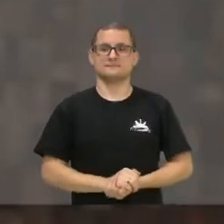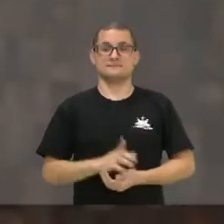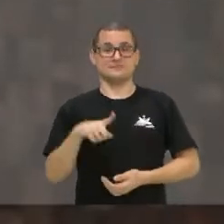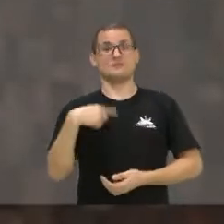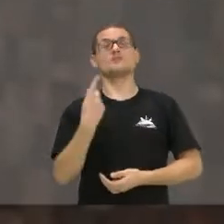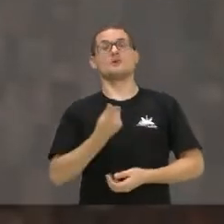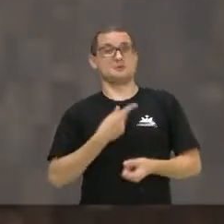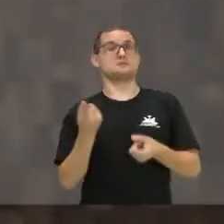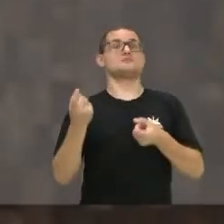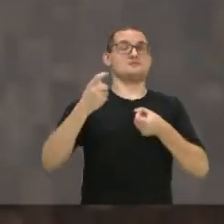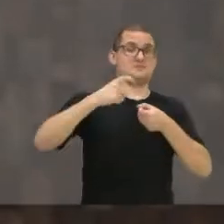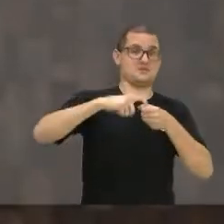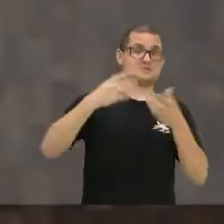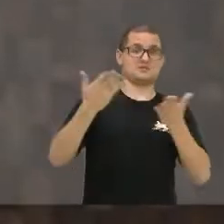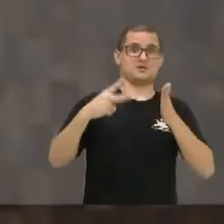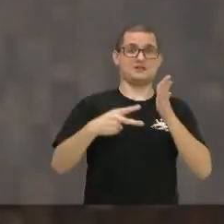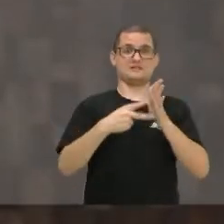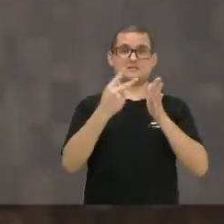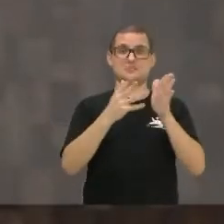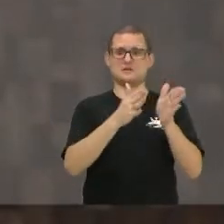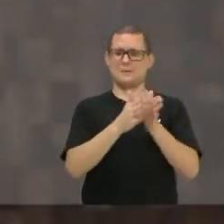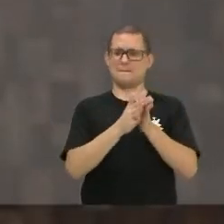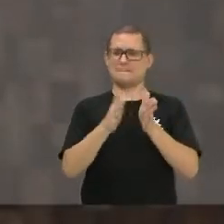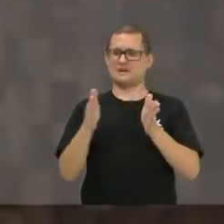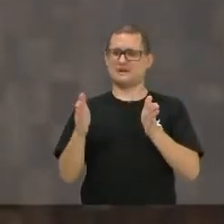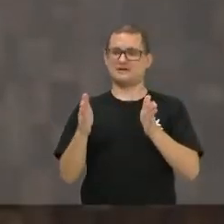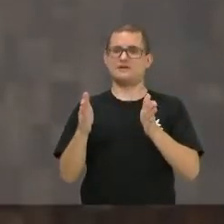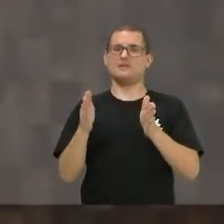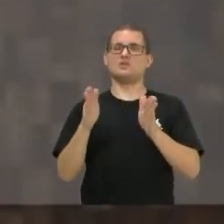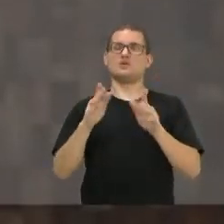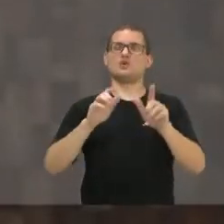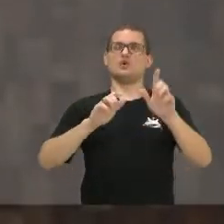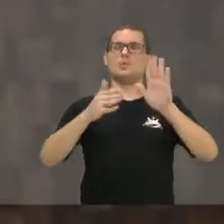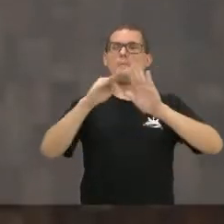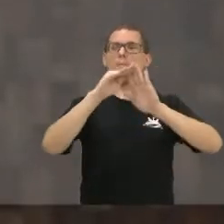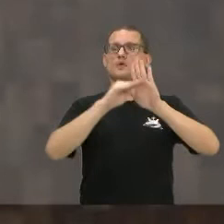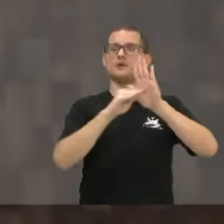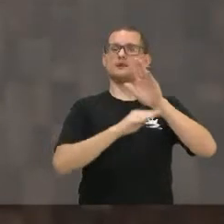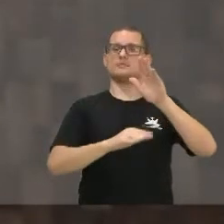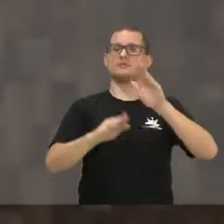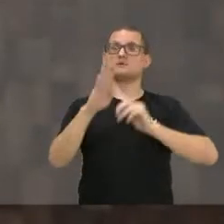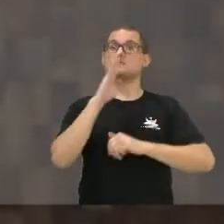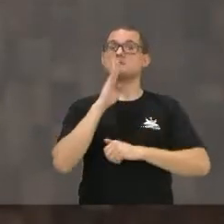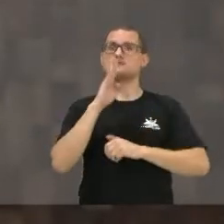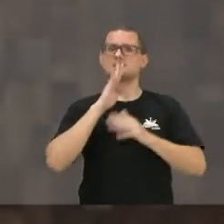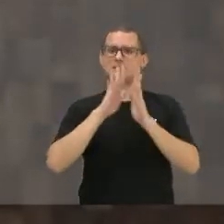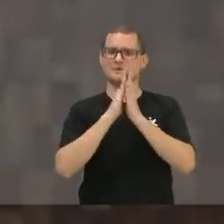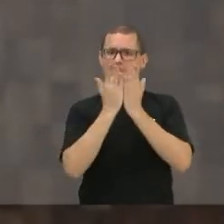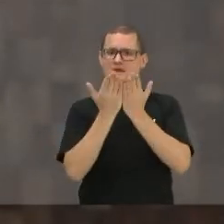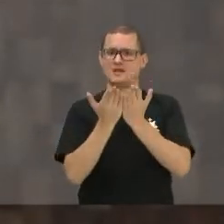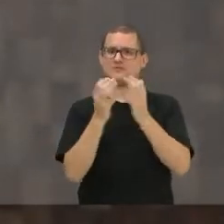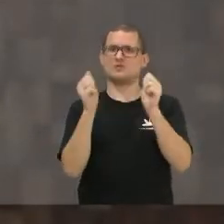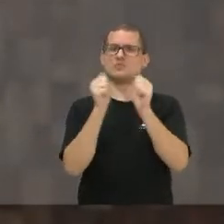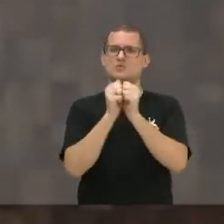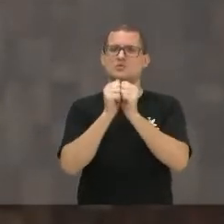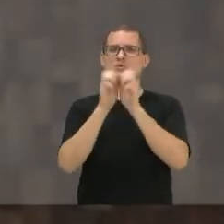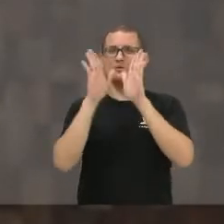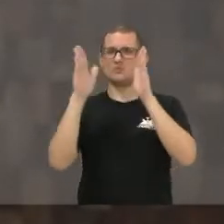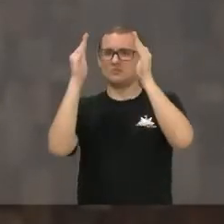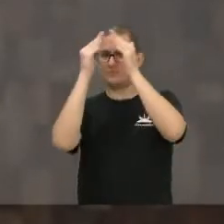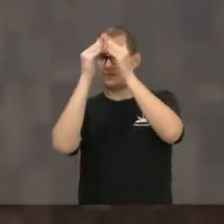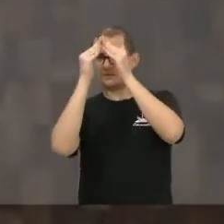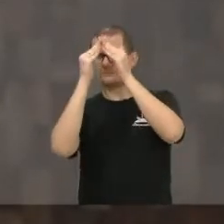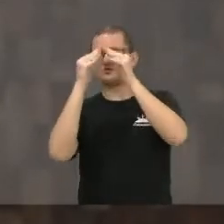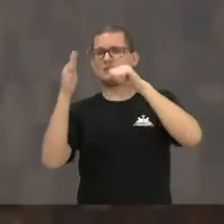estamos de volta segundo bloco do programa conhecendo a palavra com dom josé antonio peruzzo a nossa saudação ao joão